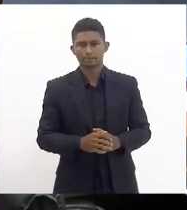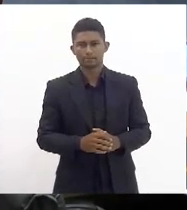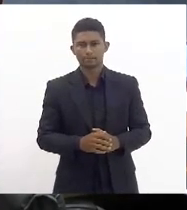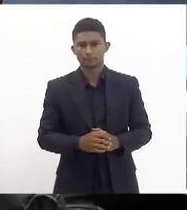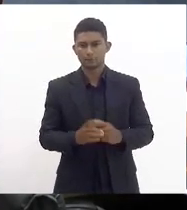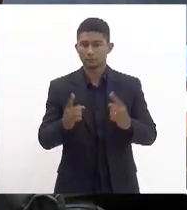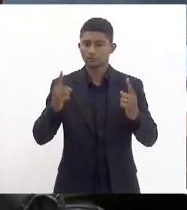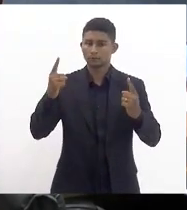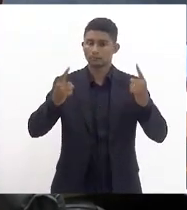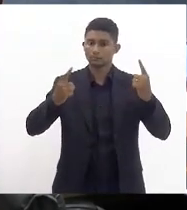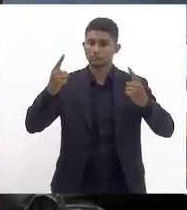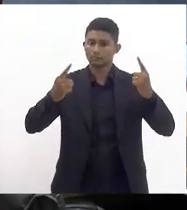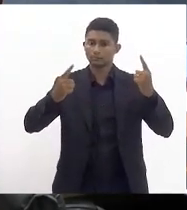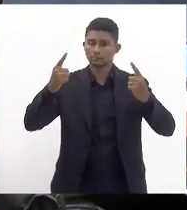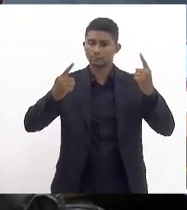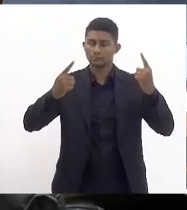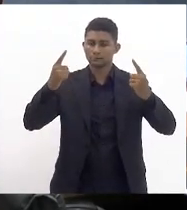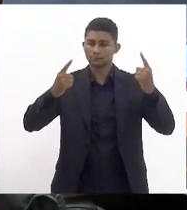1-1.